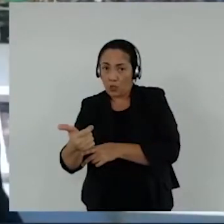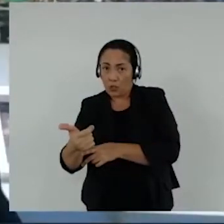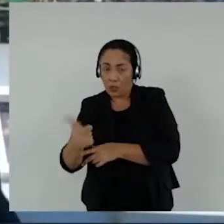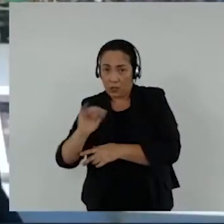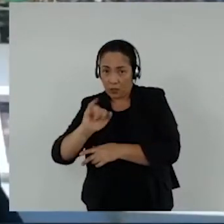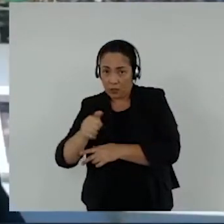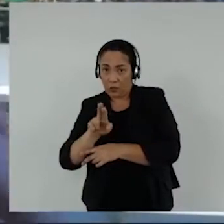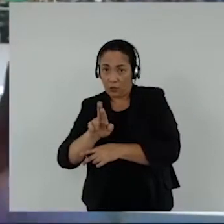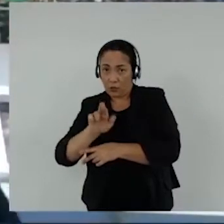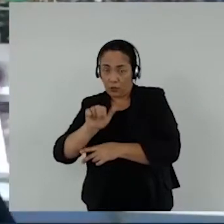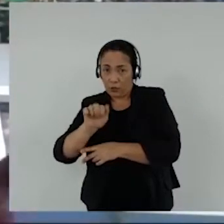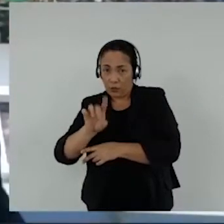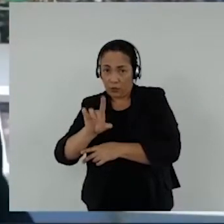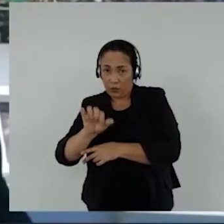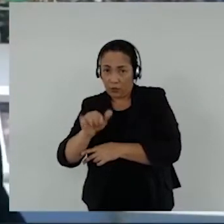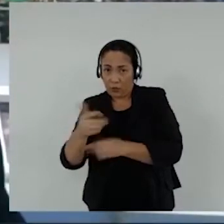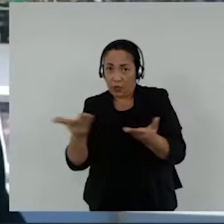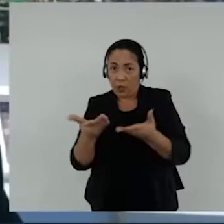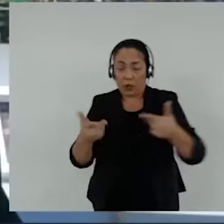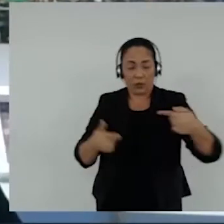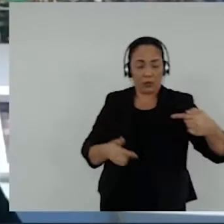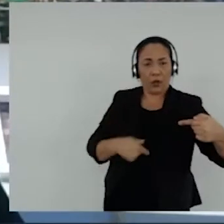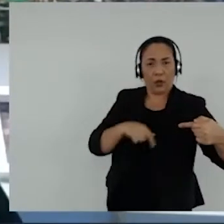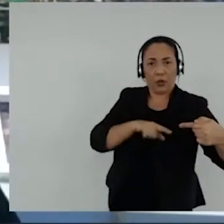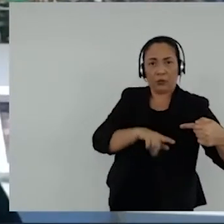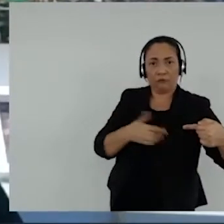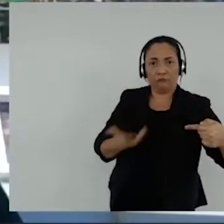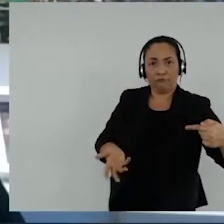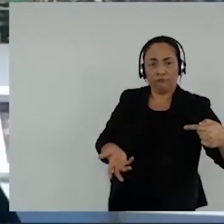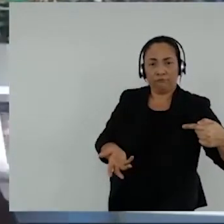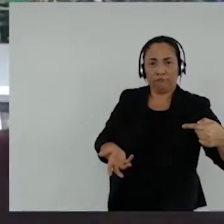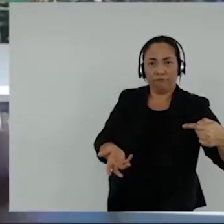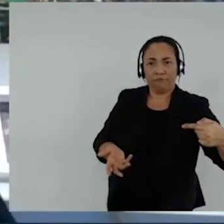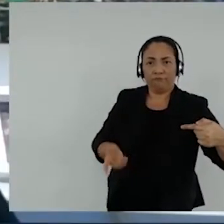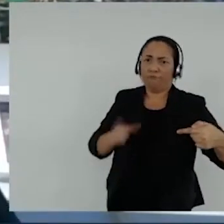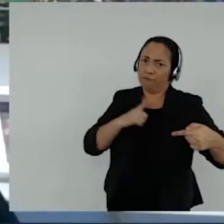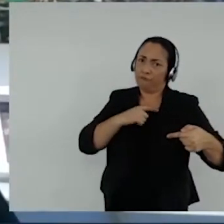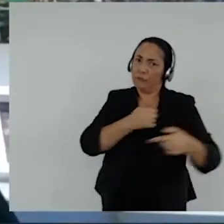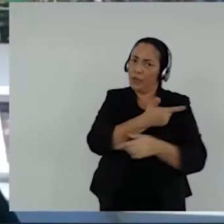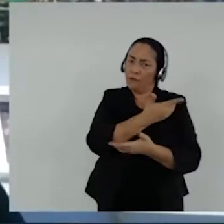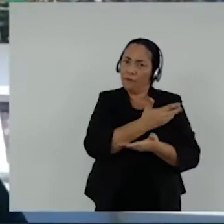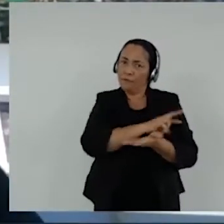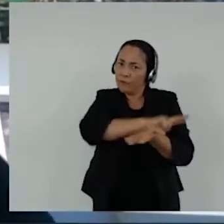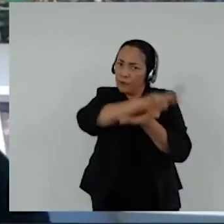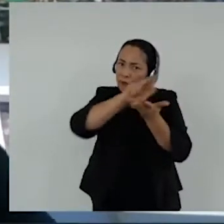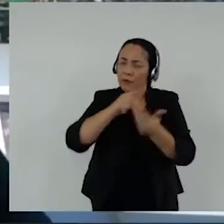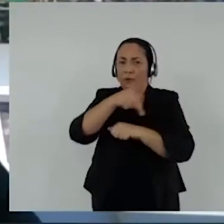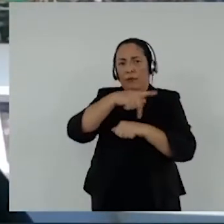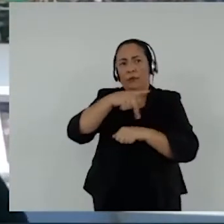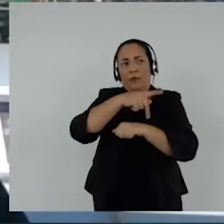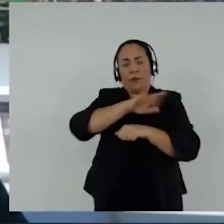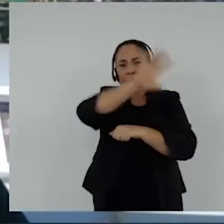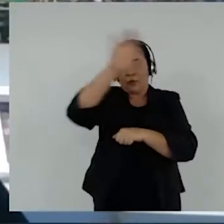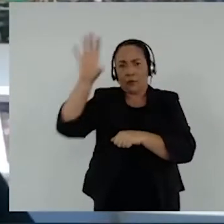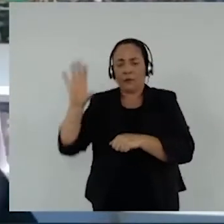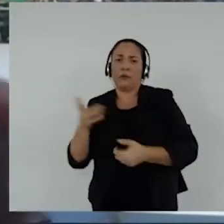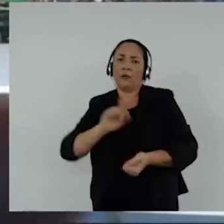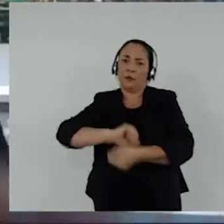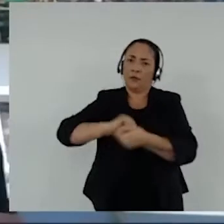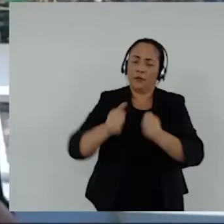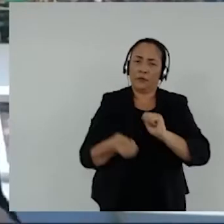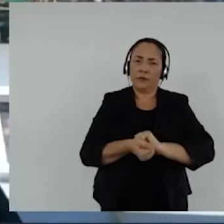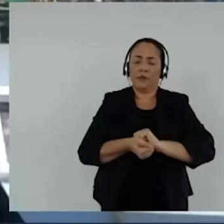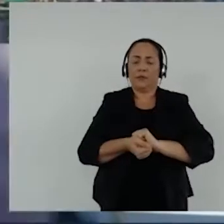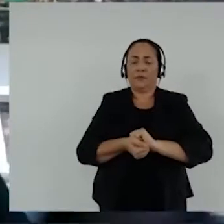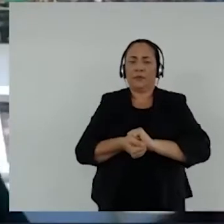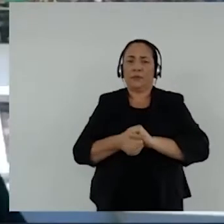podemos suprimir essa competência popular, né? Isso é muito claro. Isso não poderia ser feito nem infraconstitucionalmente e